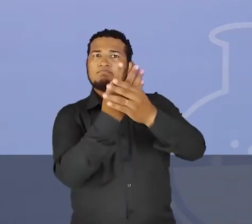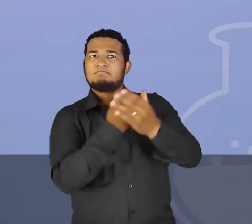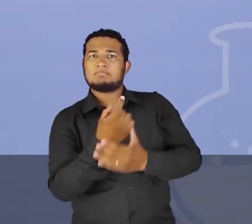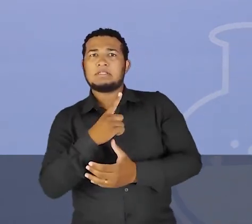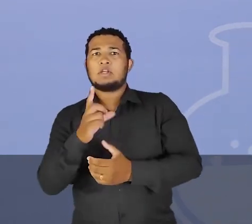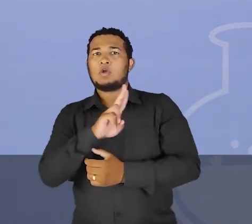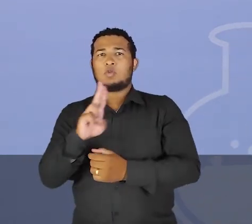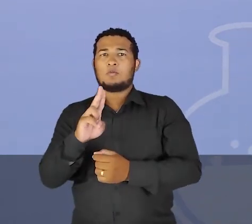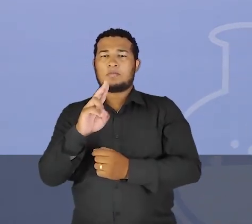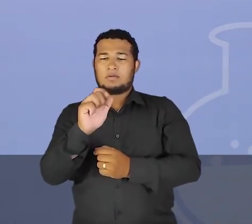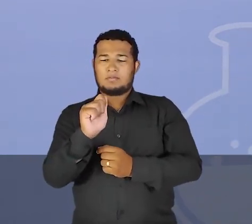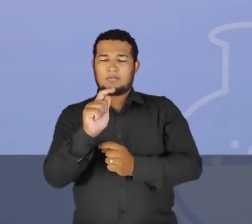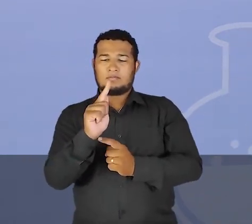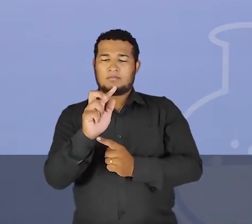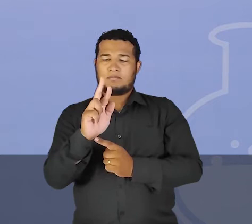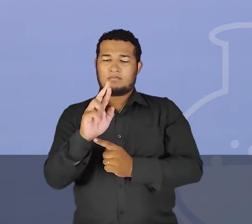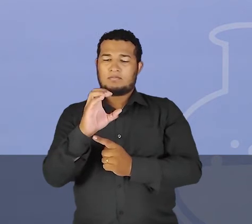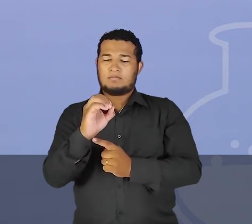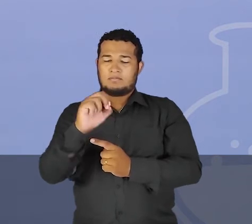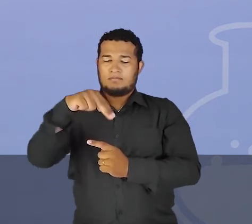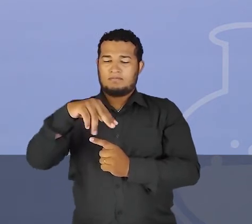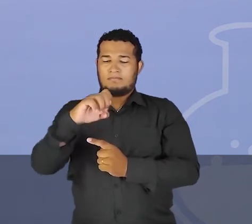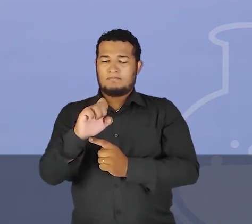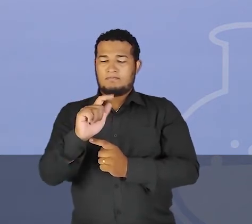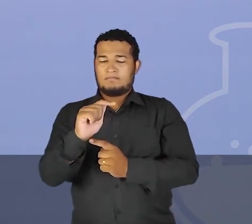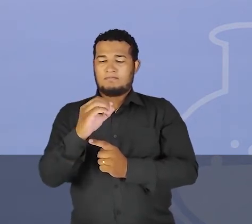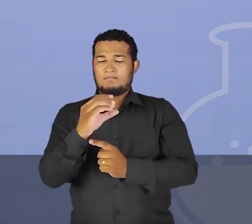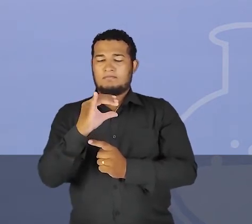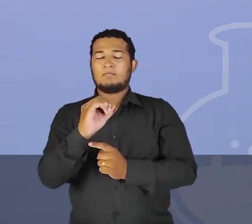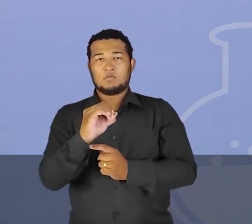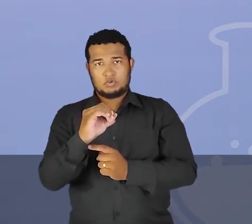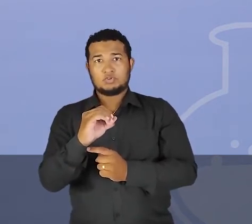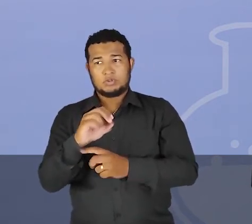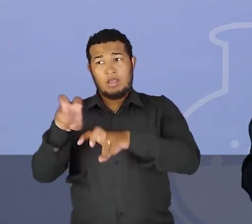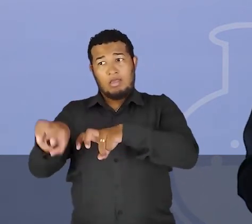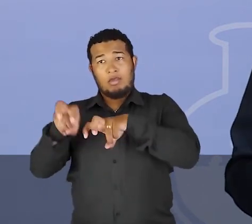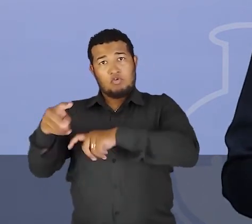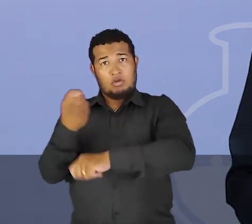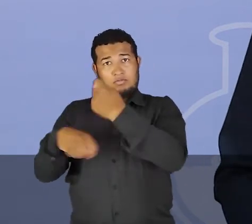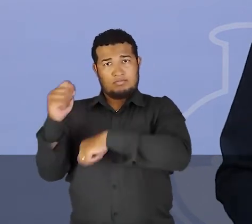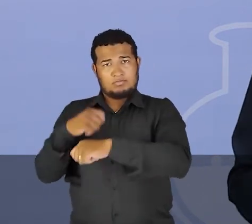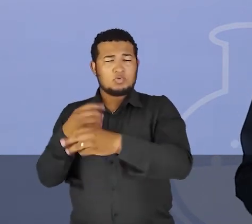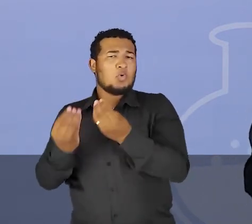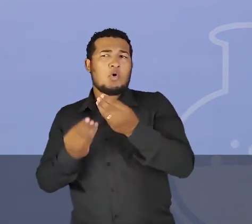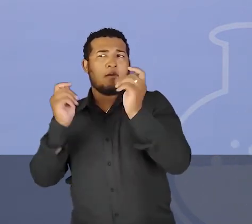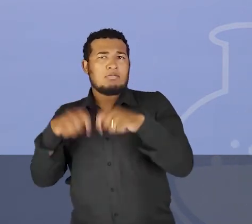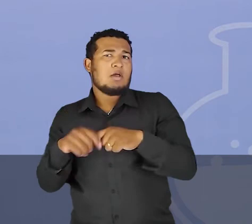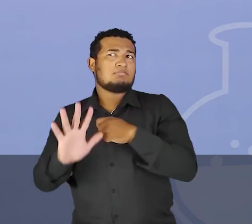conhecemos como agronegócio. Então, vamos observar no slide a seguir como é que se organiza